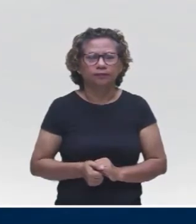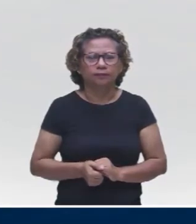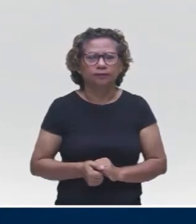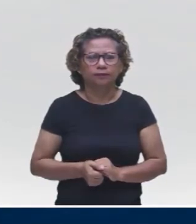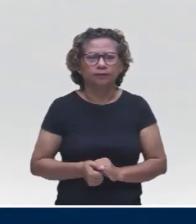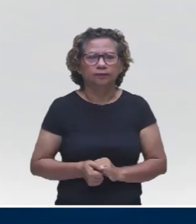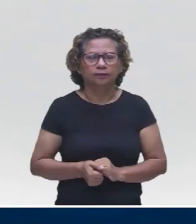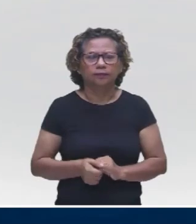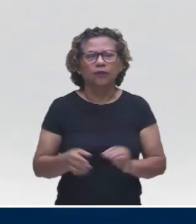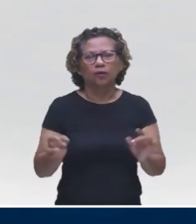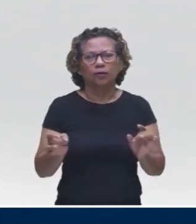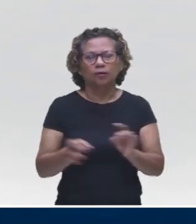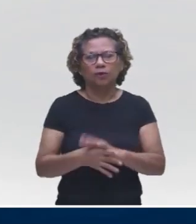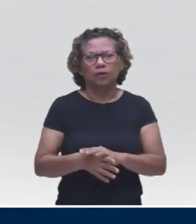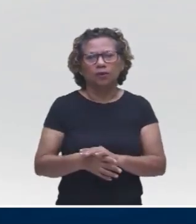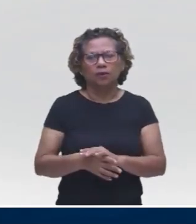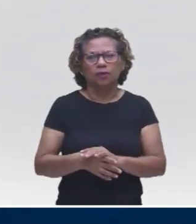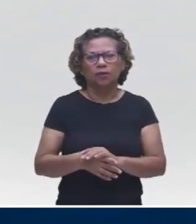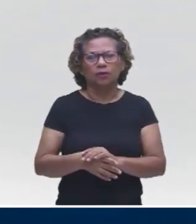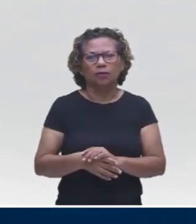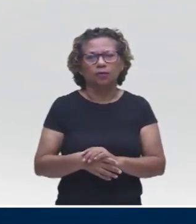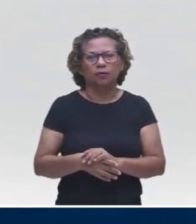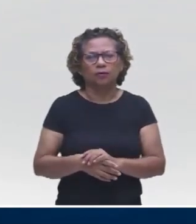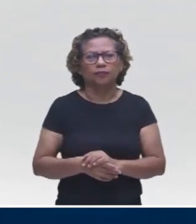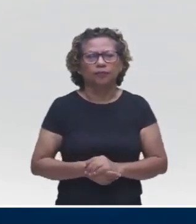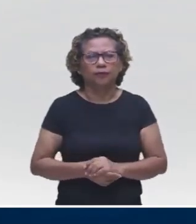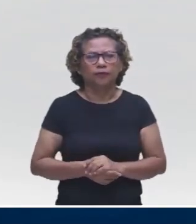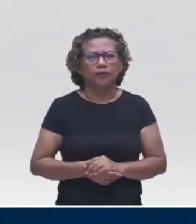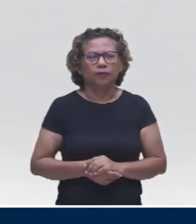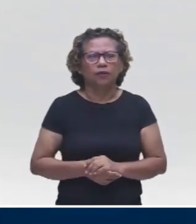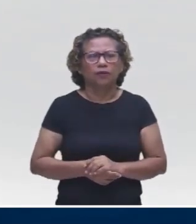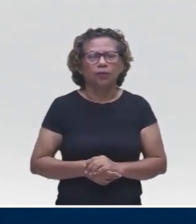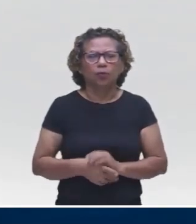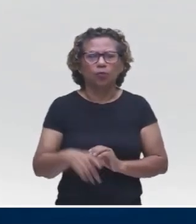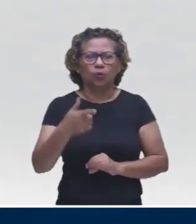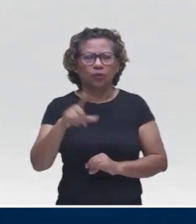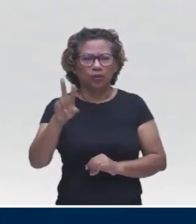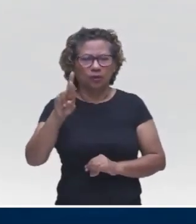Pronto. O outro ponto que nós chamamos de raiz,